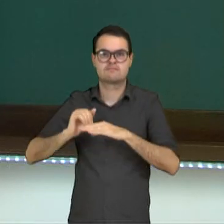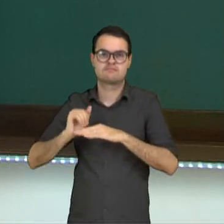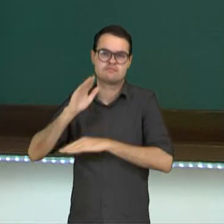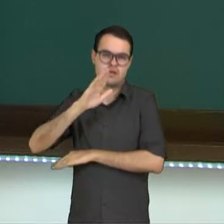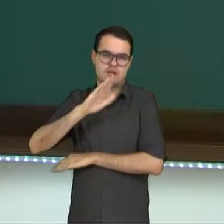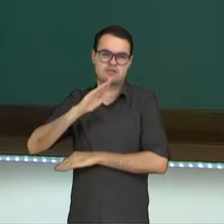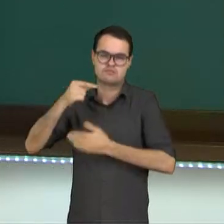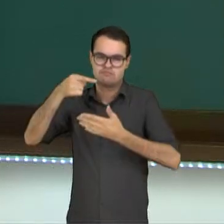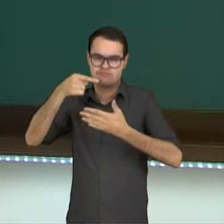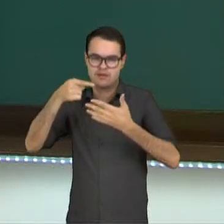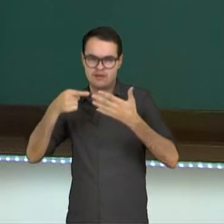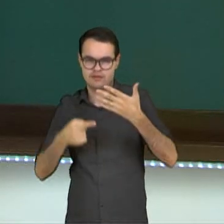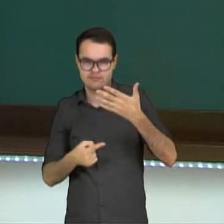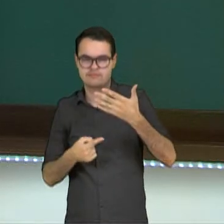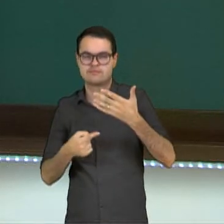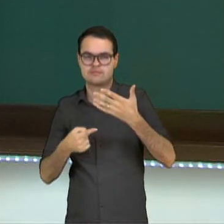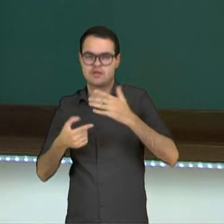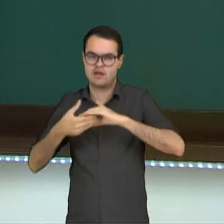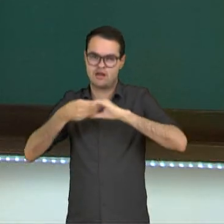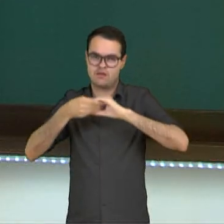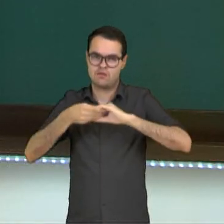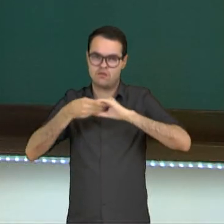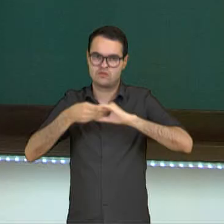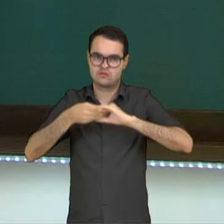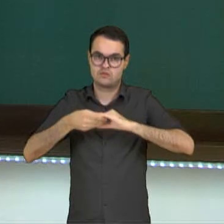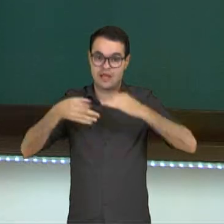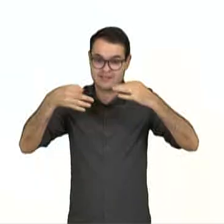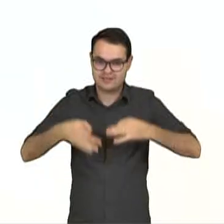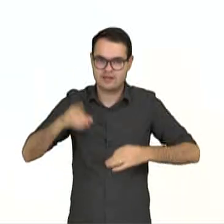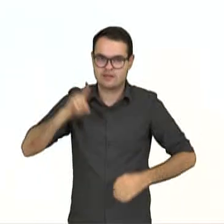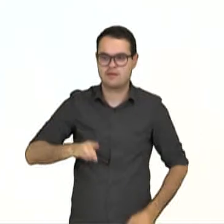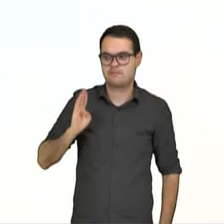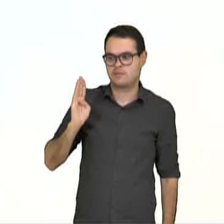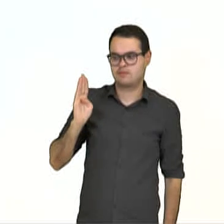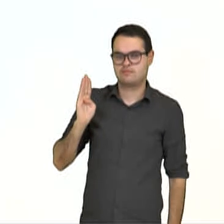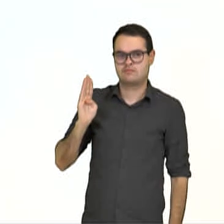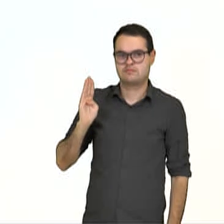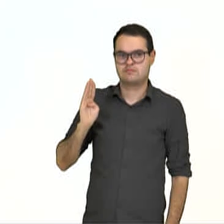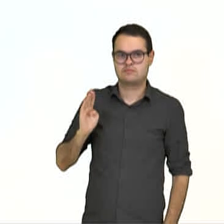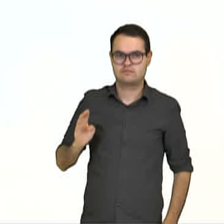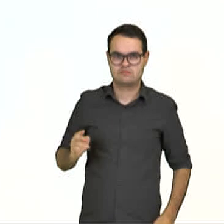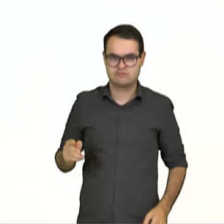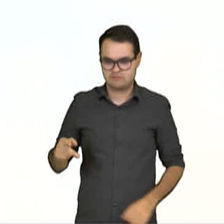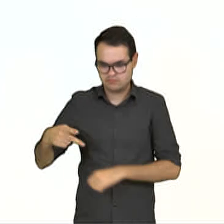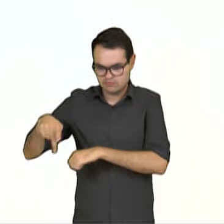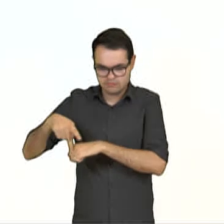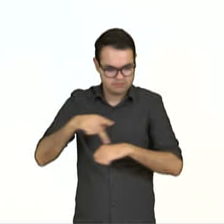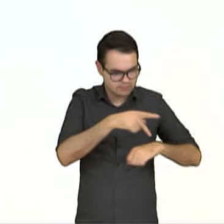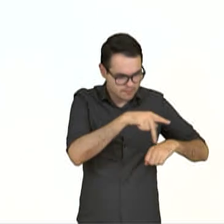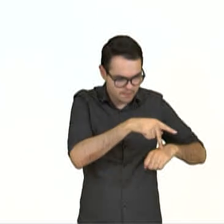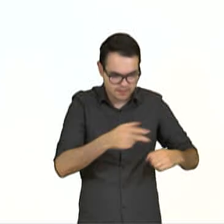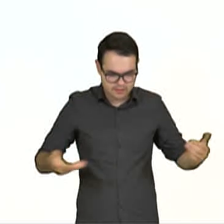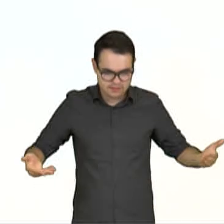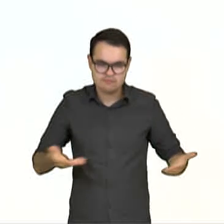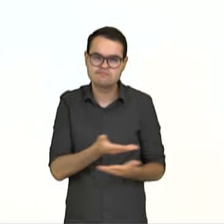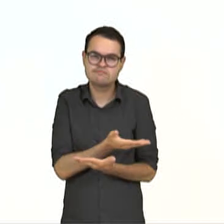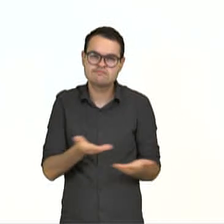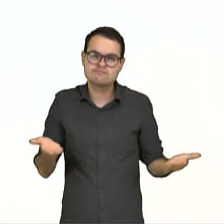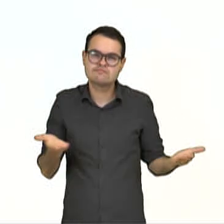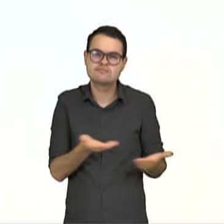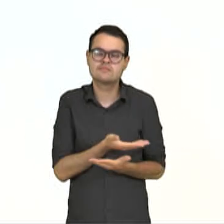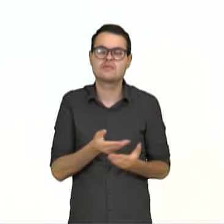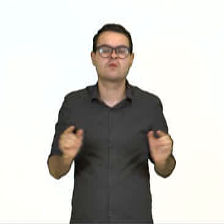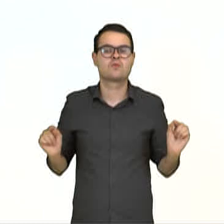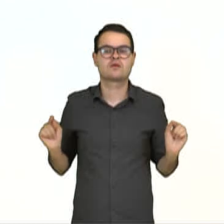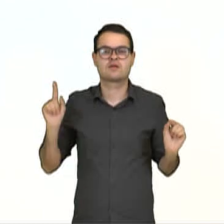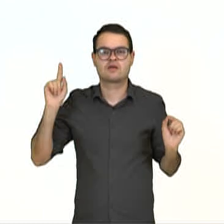né, situações, acordos e tal. A letra B. As relações bilaterais entre os países se